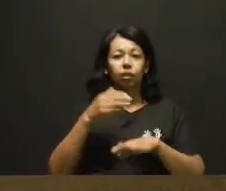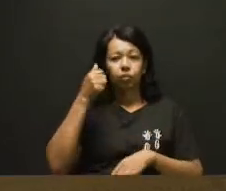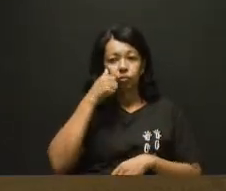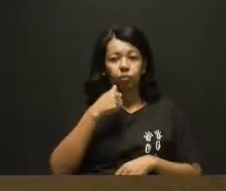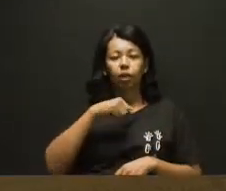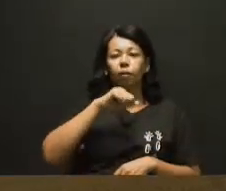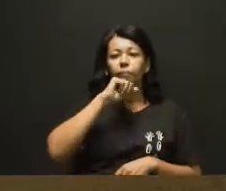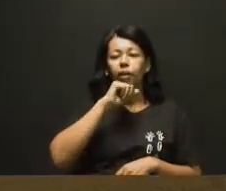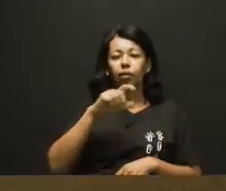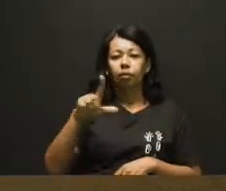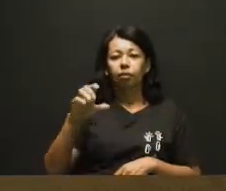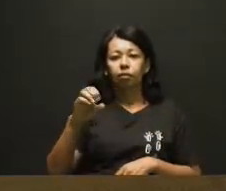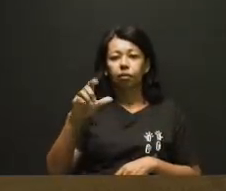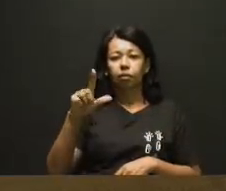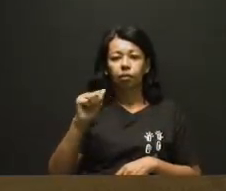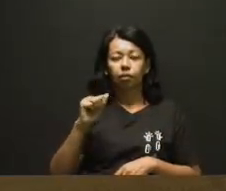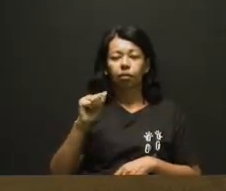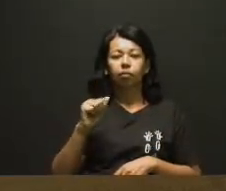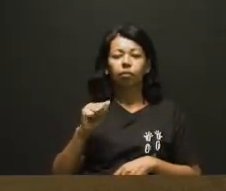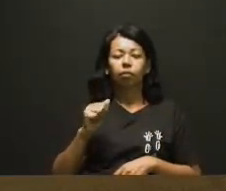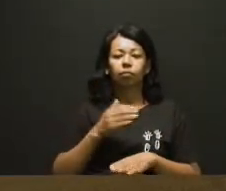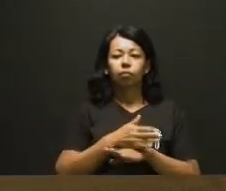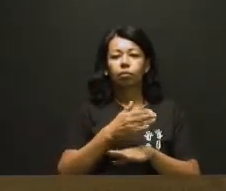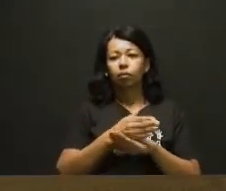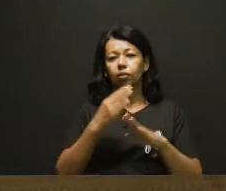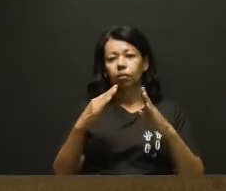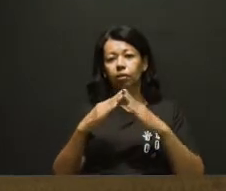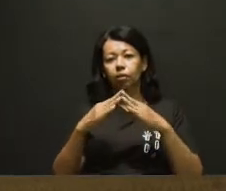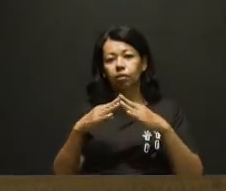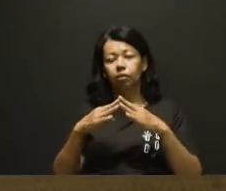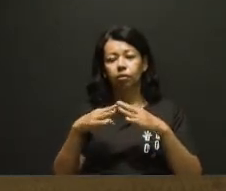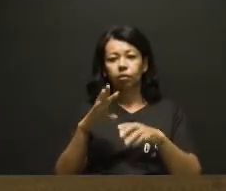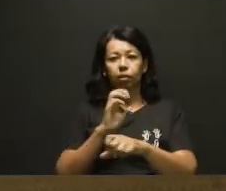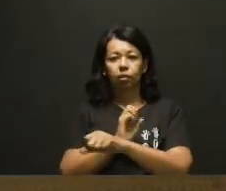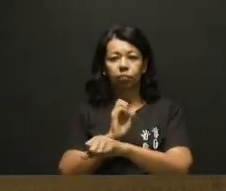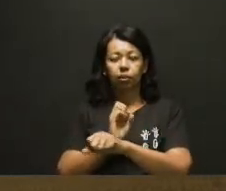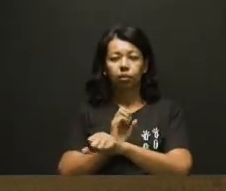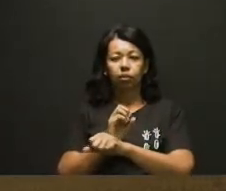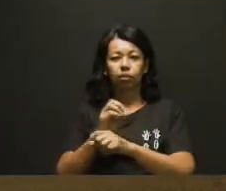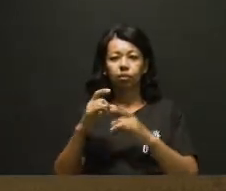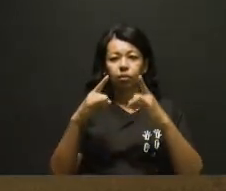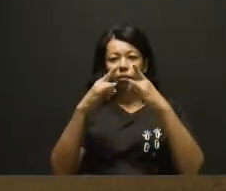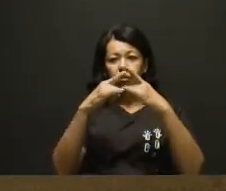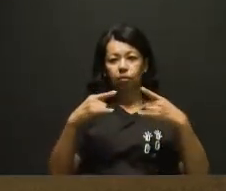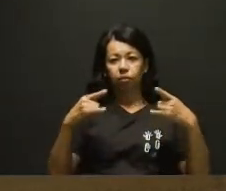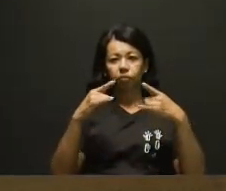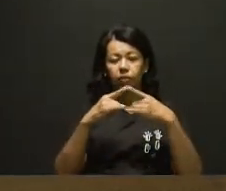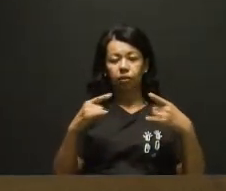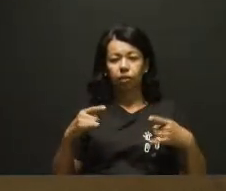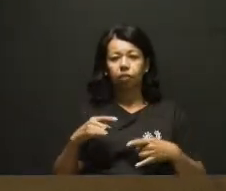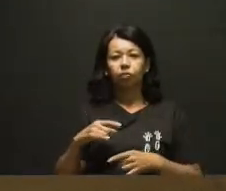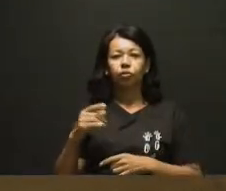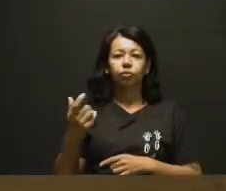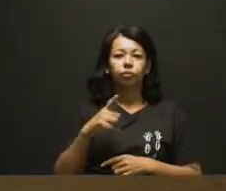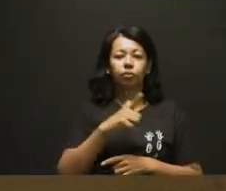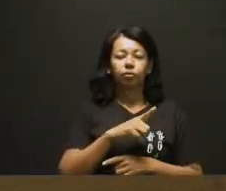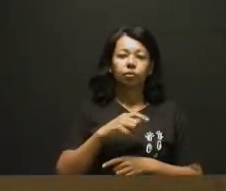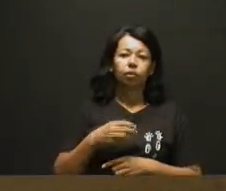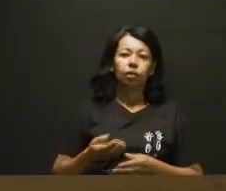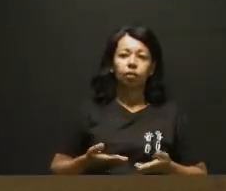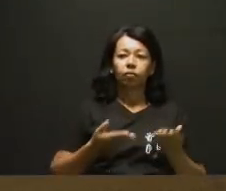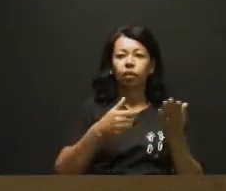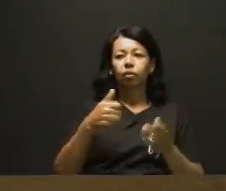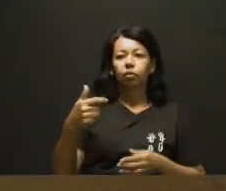janela da porta da casa da esperança de de são vicente onde qual talvez só não sabe todos mas para transportar 12 crianças